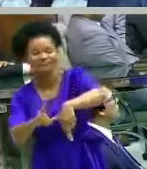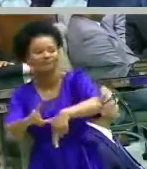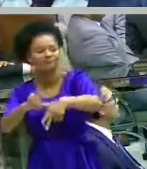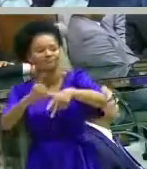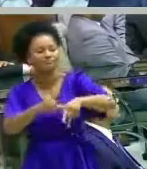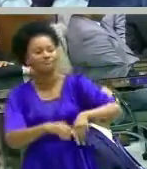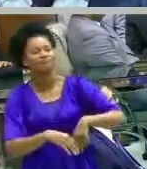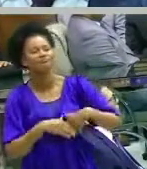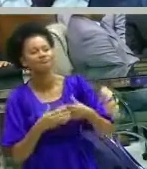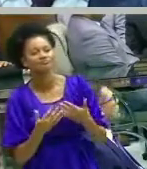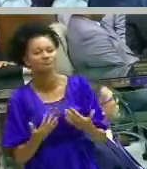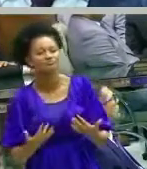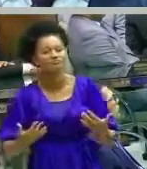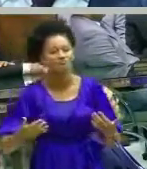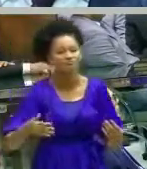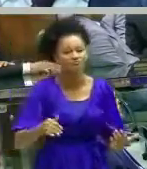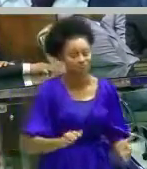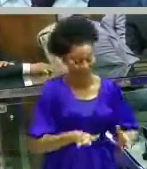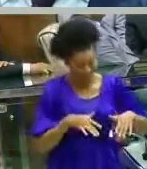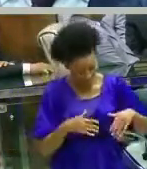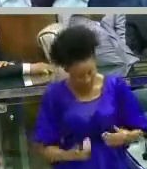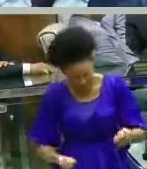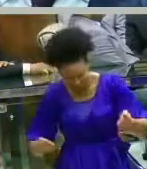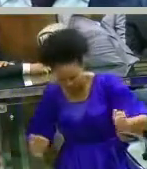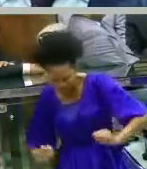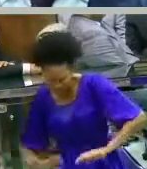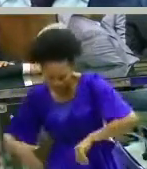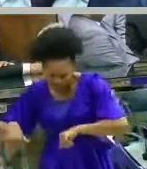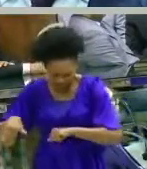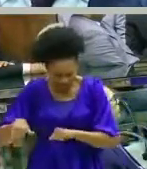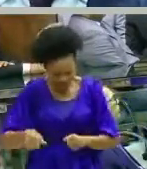Das tuas